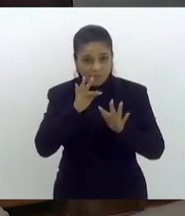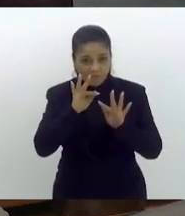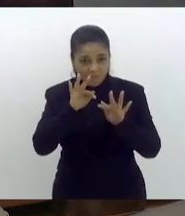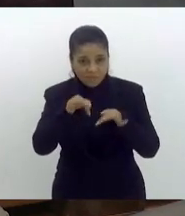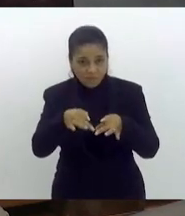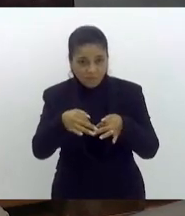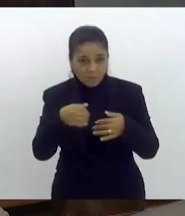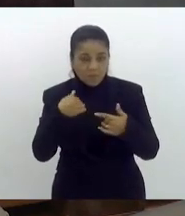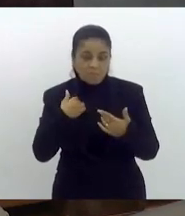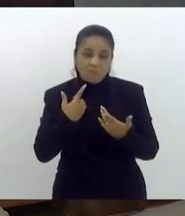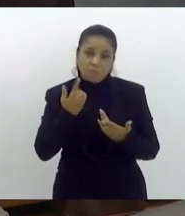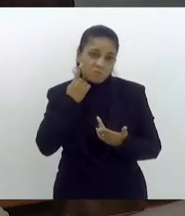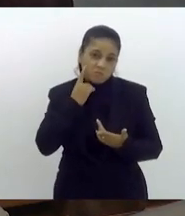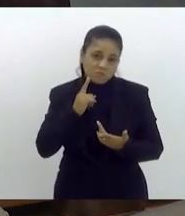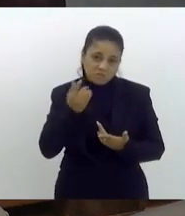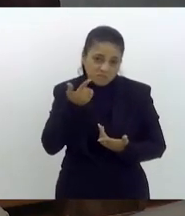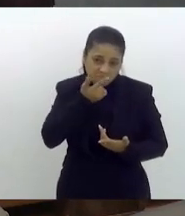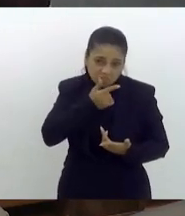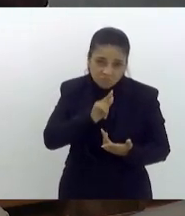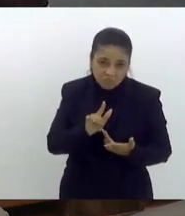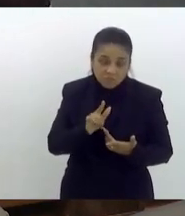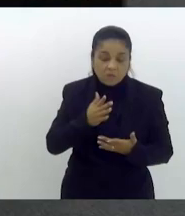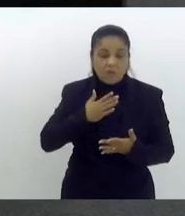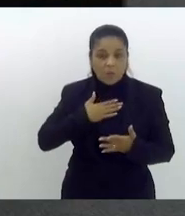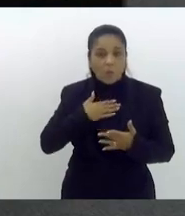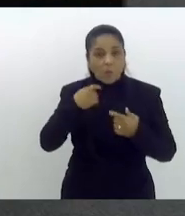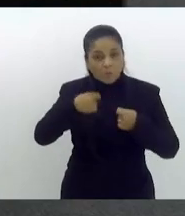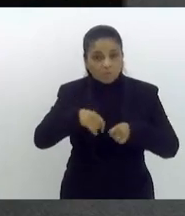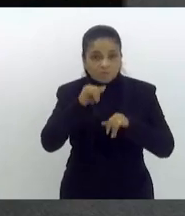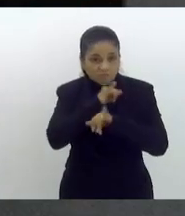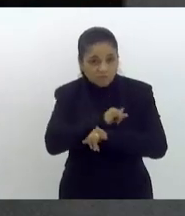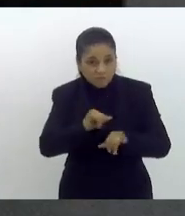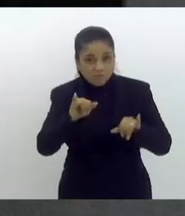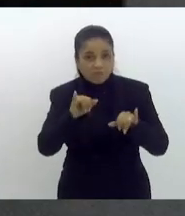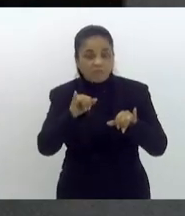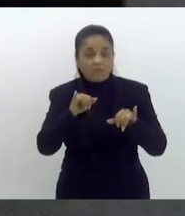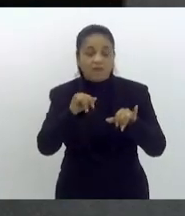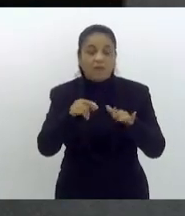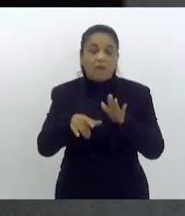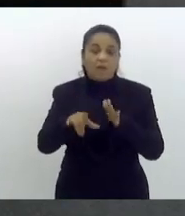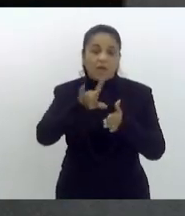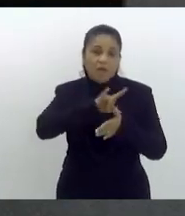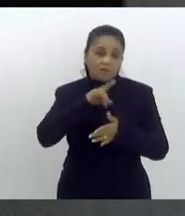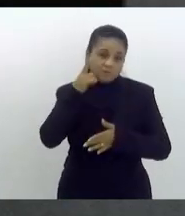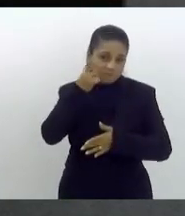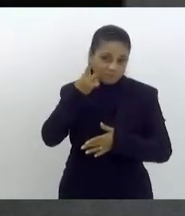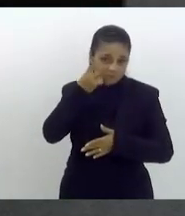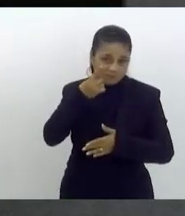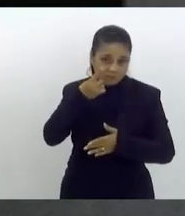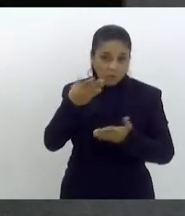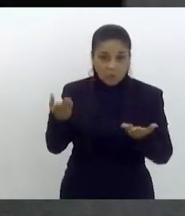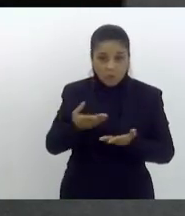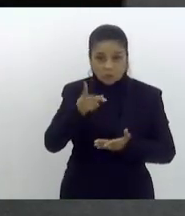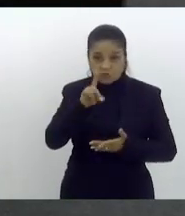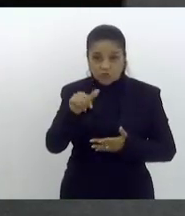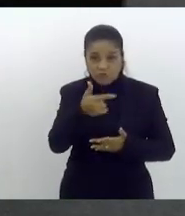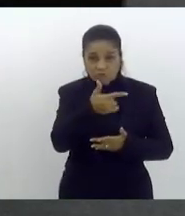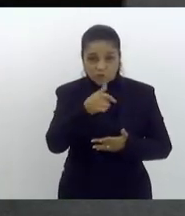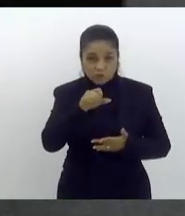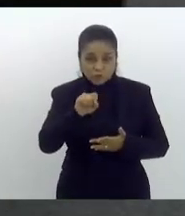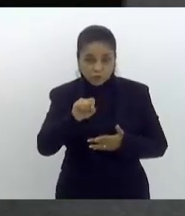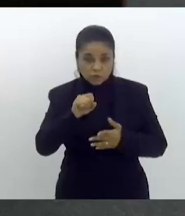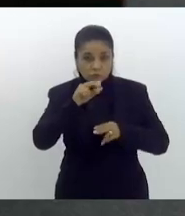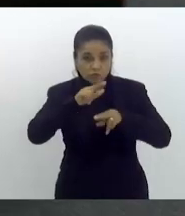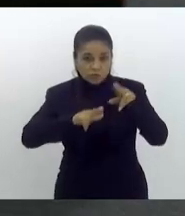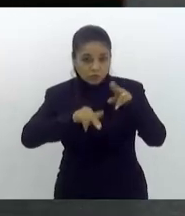conseguia passar para o expediente final mas eu preciso falar e eu tô avisando aqui aos parlamentares dessa casa que hoje dia 28 de julho eu